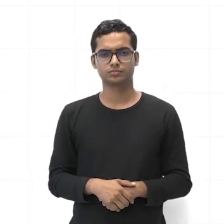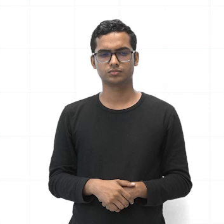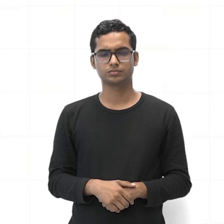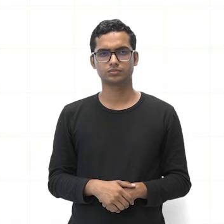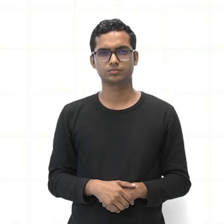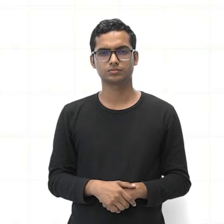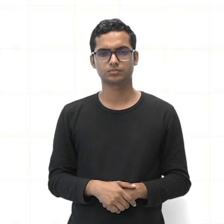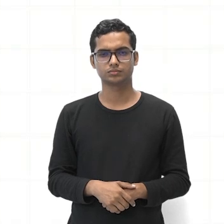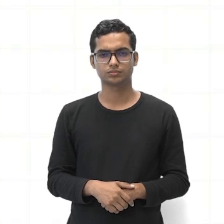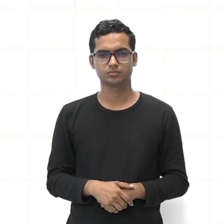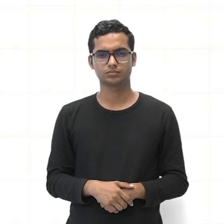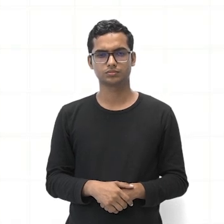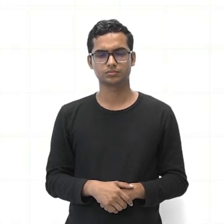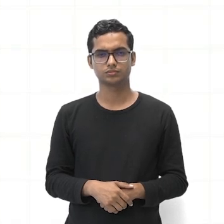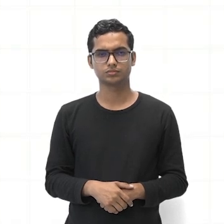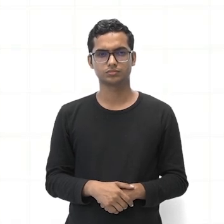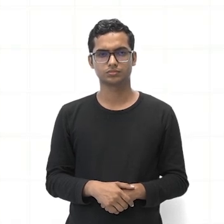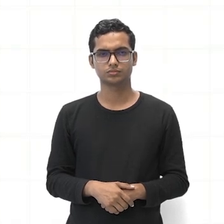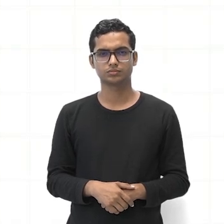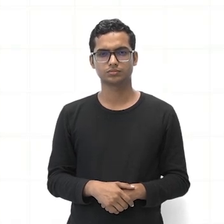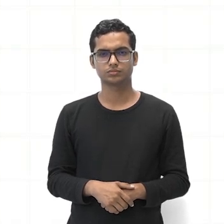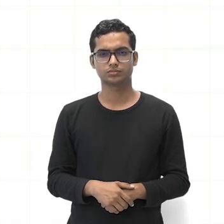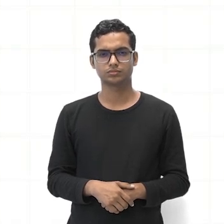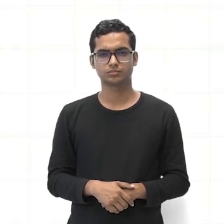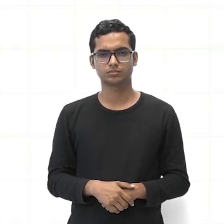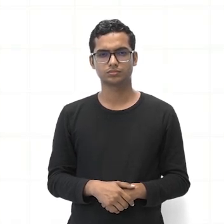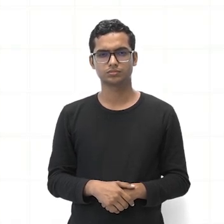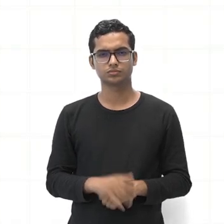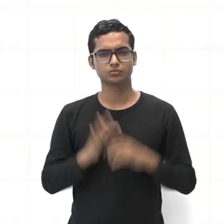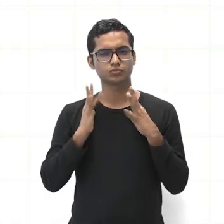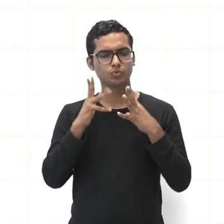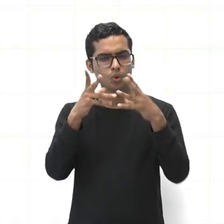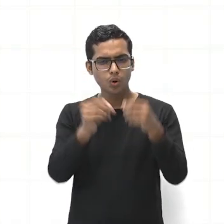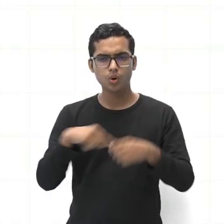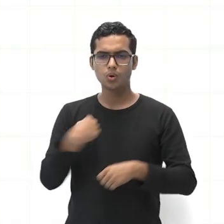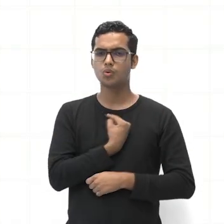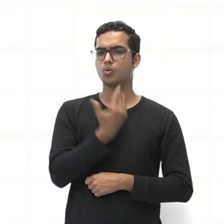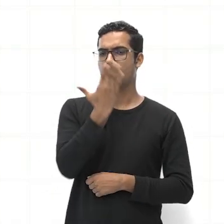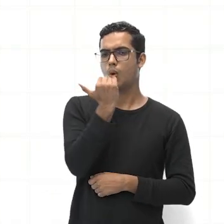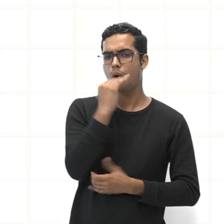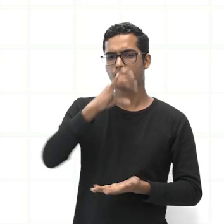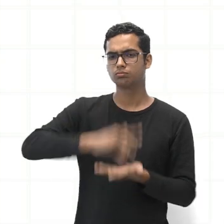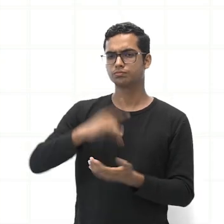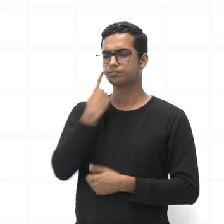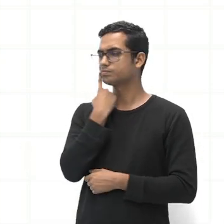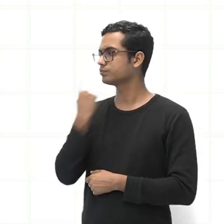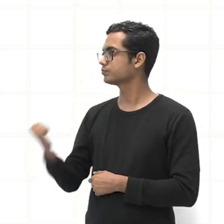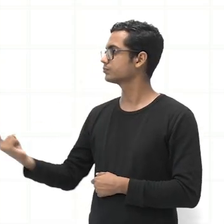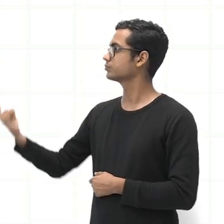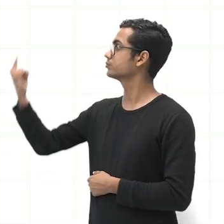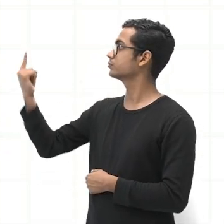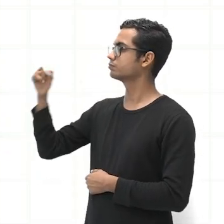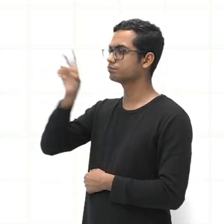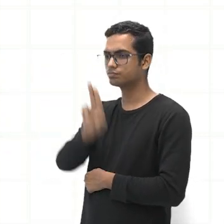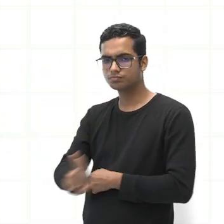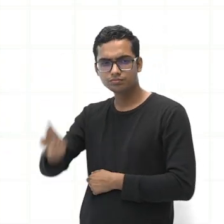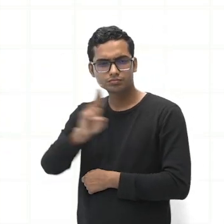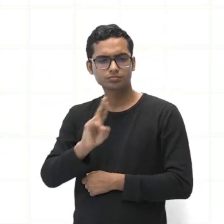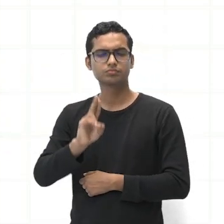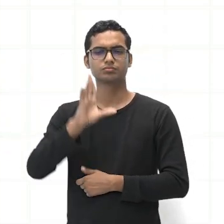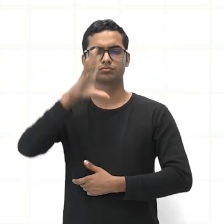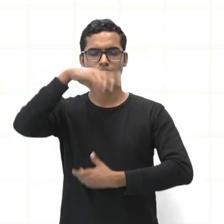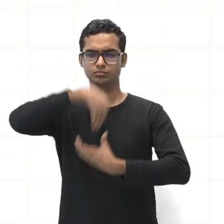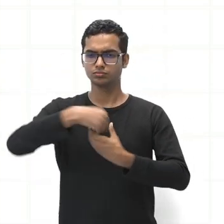nós vimos aqui que tudo que comemos vai ser utilizado no